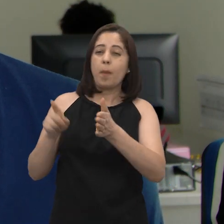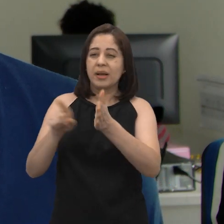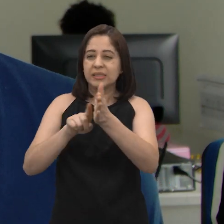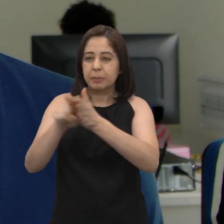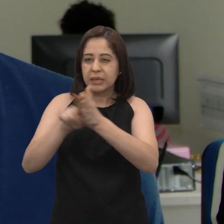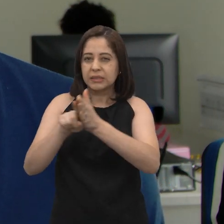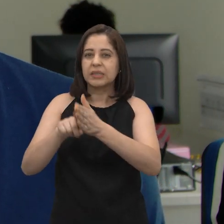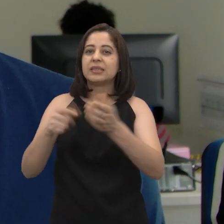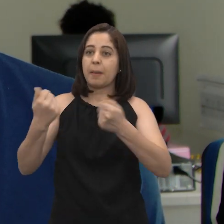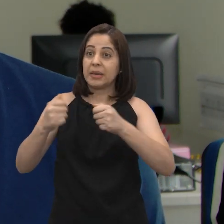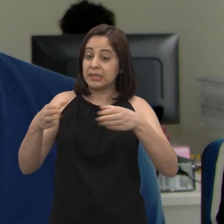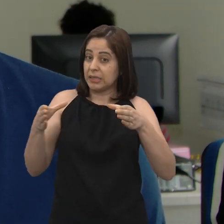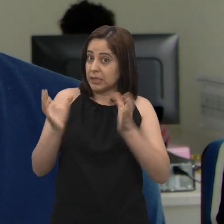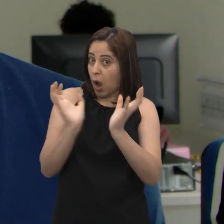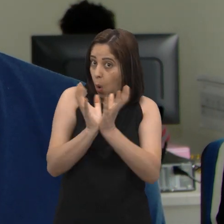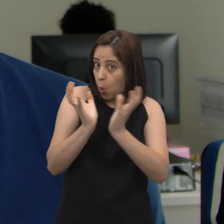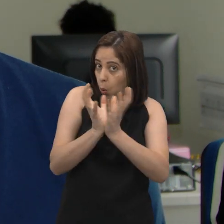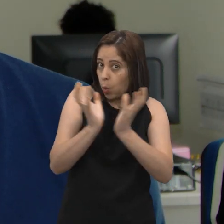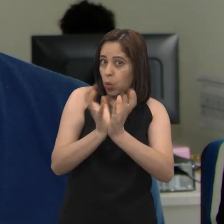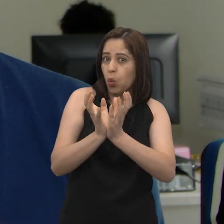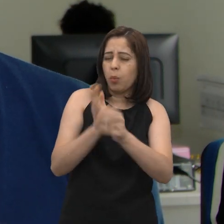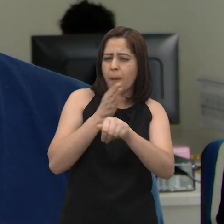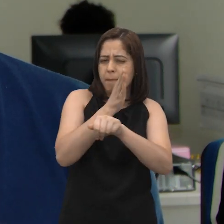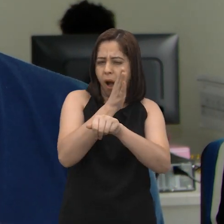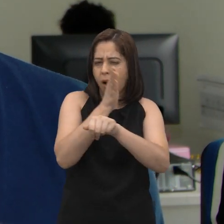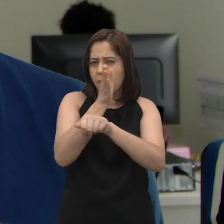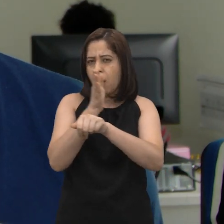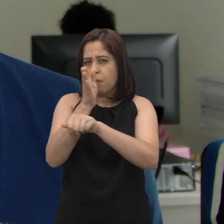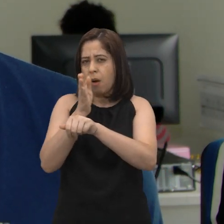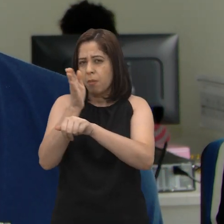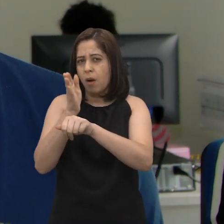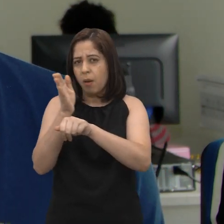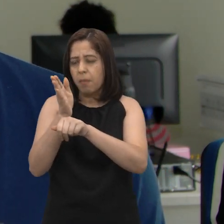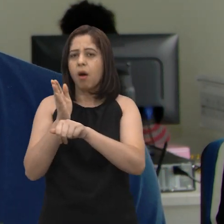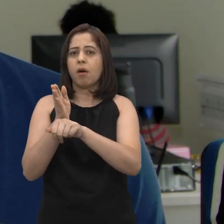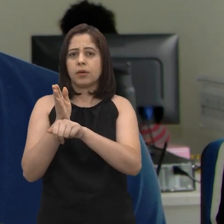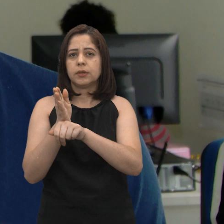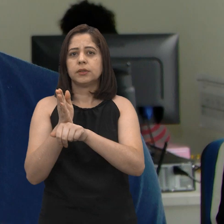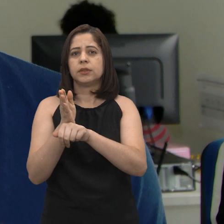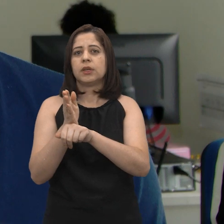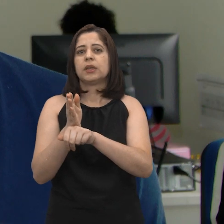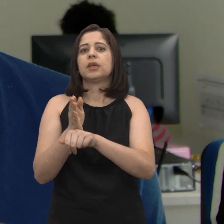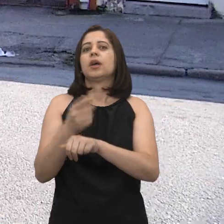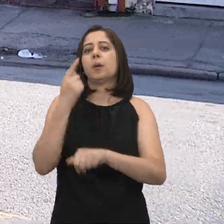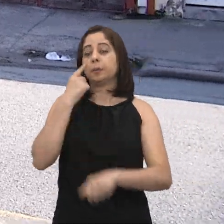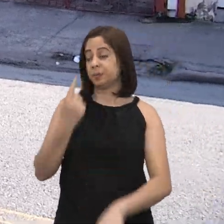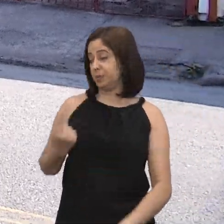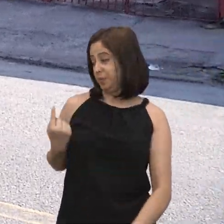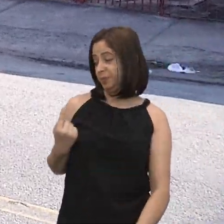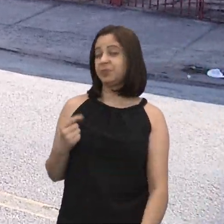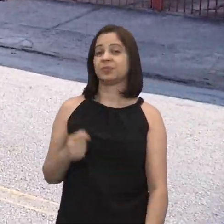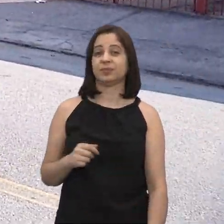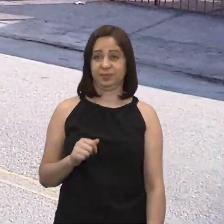demandam mais equipes, né, trabalhando nelas, então a gente tem algumas pesquisas demográficas contínuas.